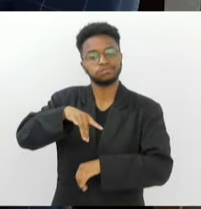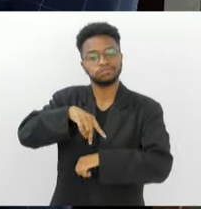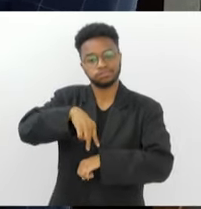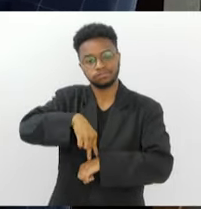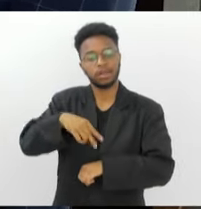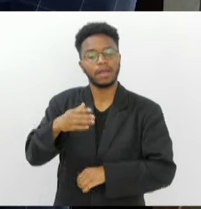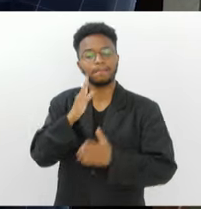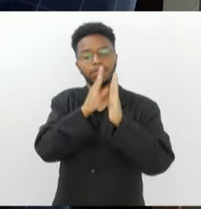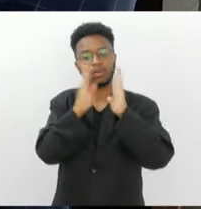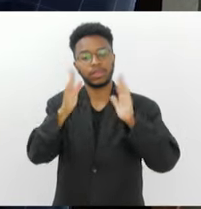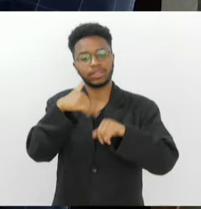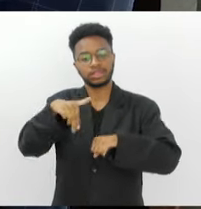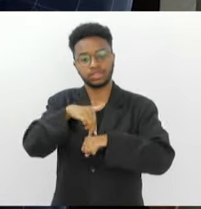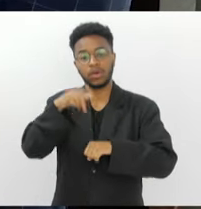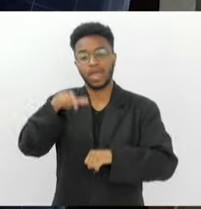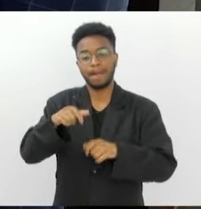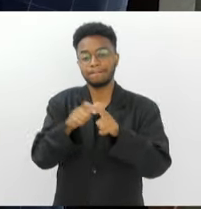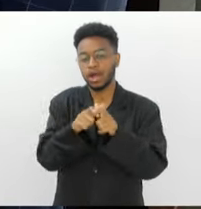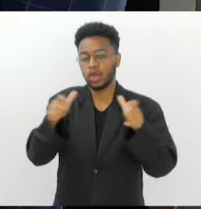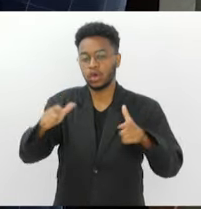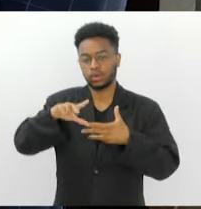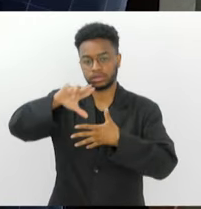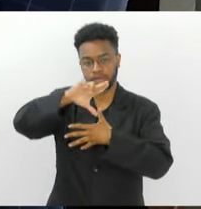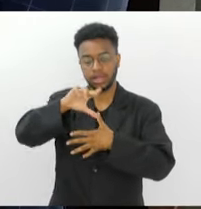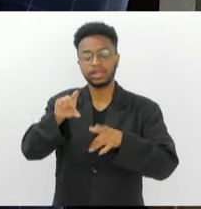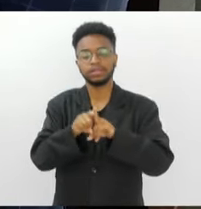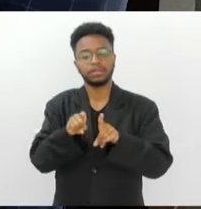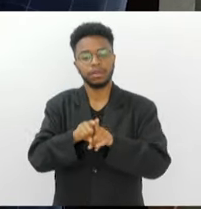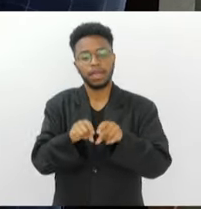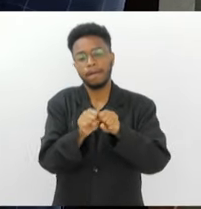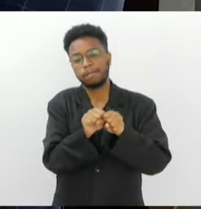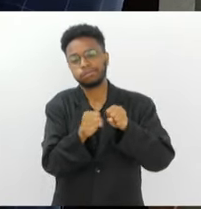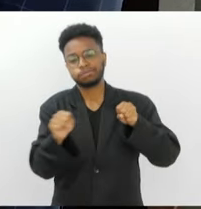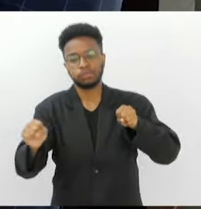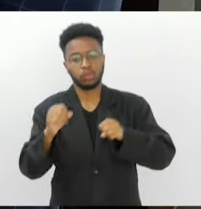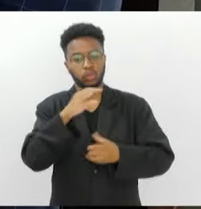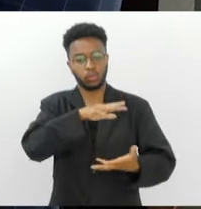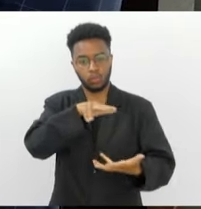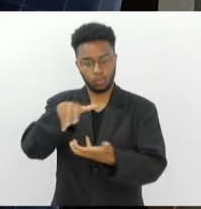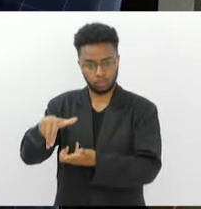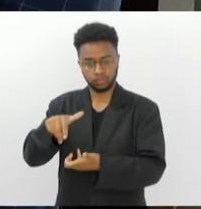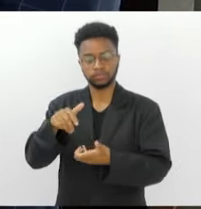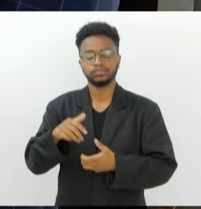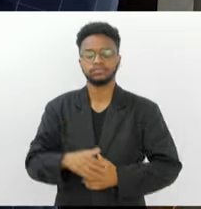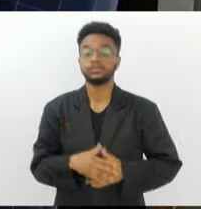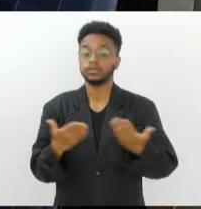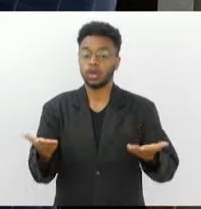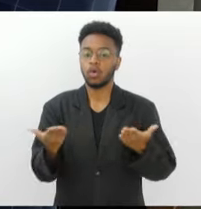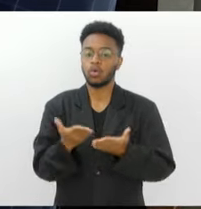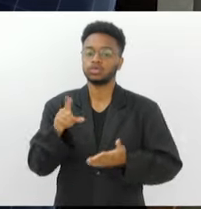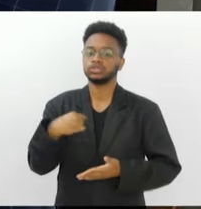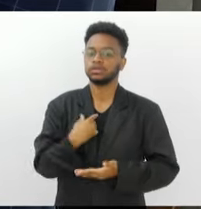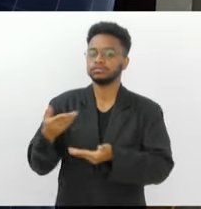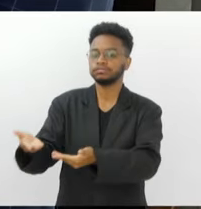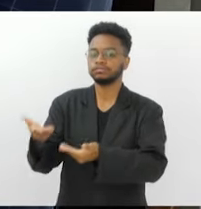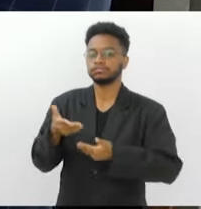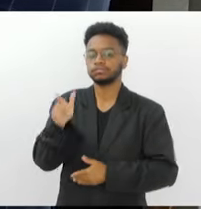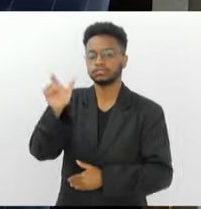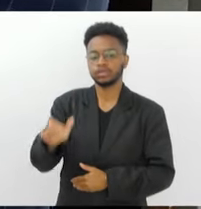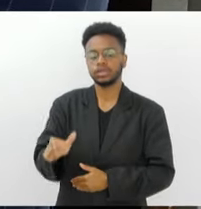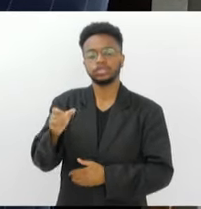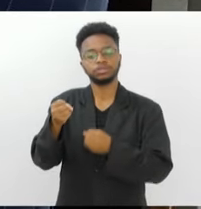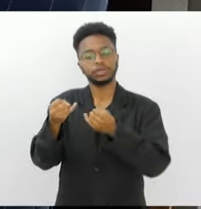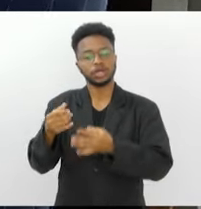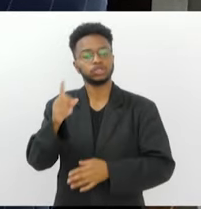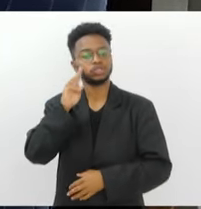a maior biblioteca da América Latina e uma das maiores bibliotecas do mundo, segundo a Unesco. E hoje a gente conversa um pouquinho sobre essa história com